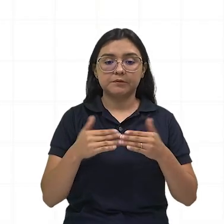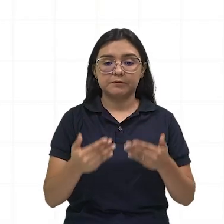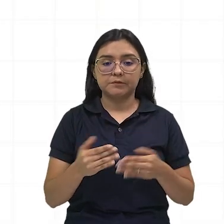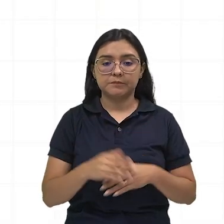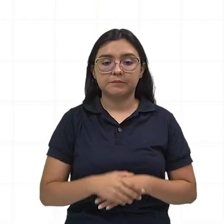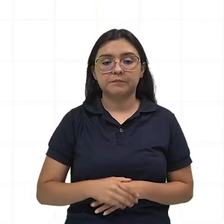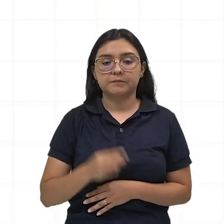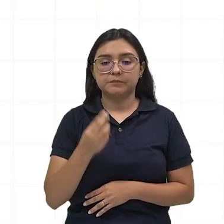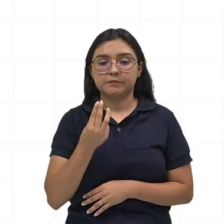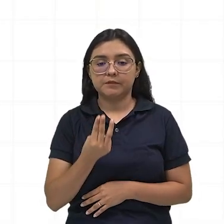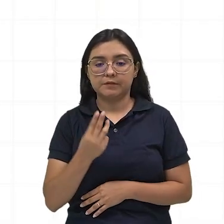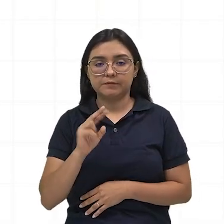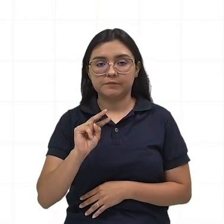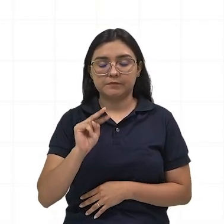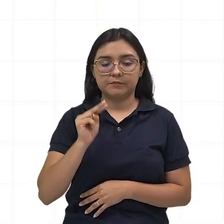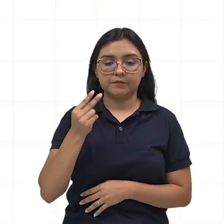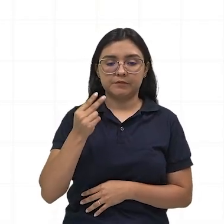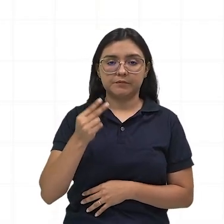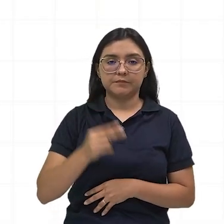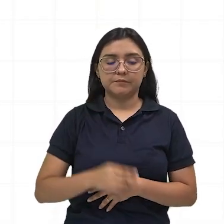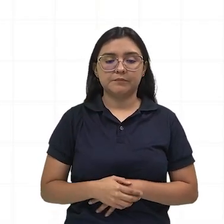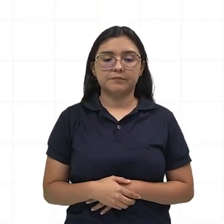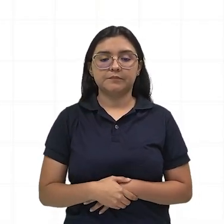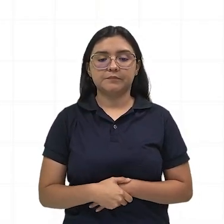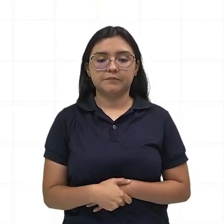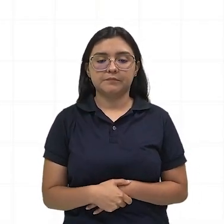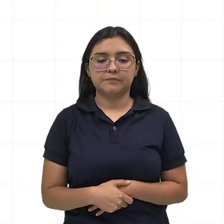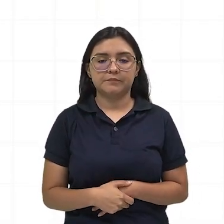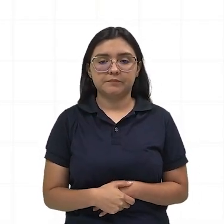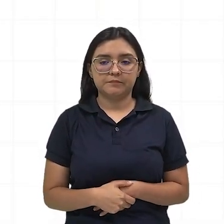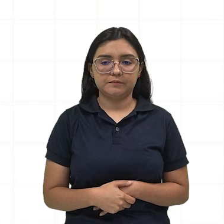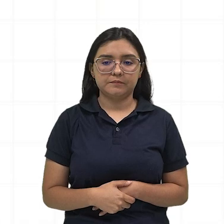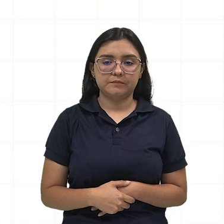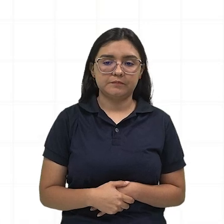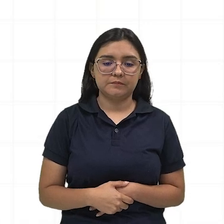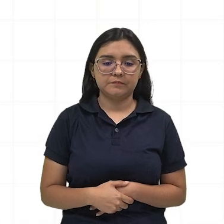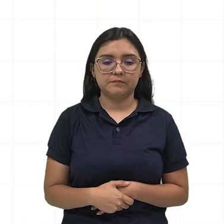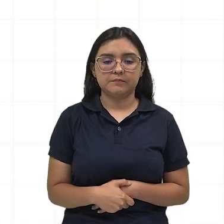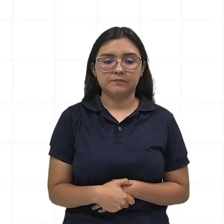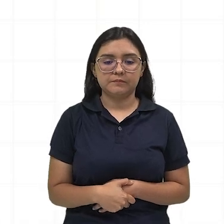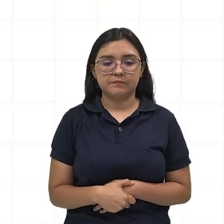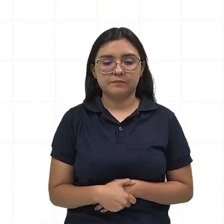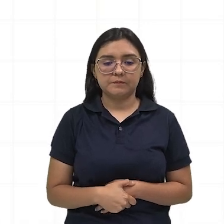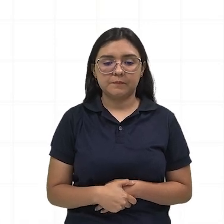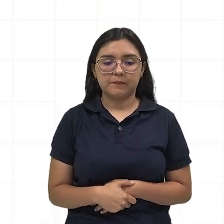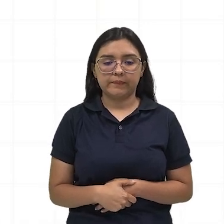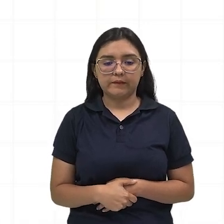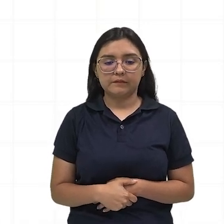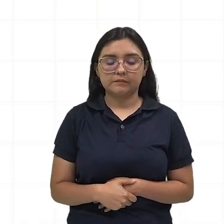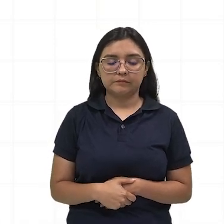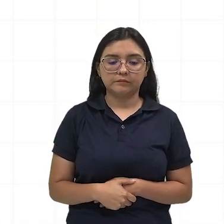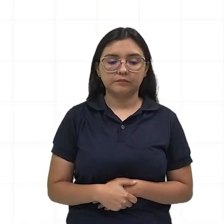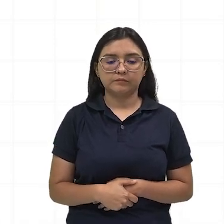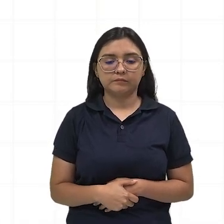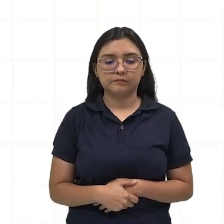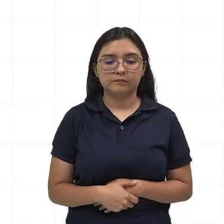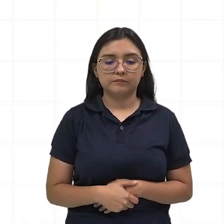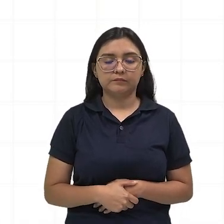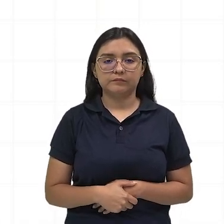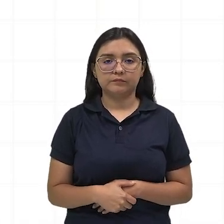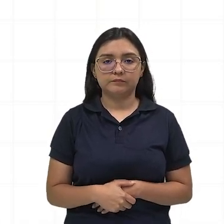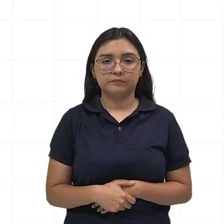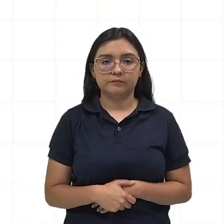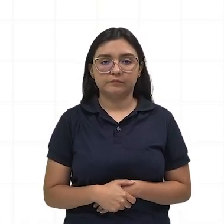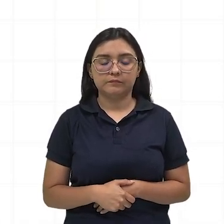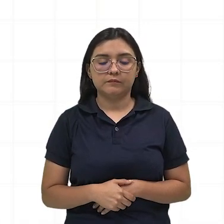3 elevado ao quadrado. Então, vamos ver. Aqui eu vou optar em não mexer